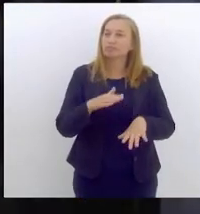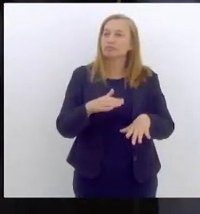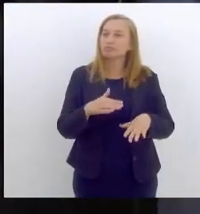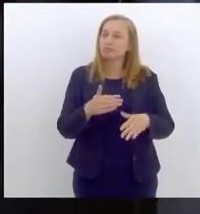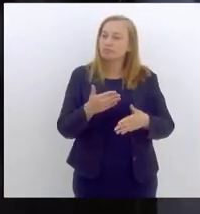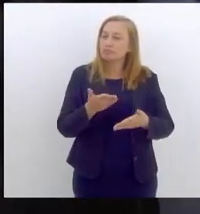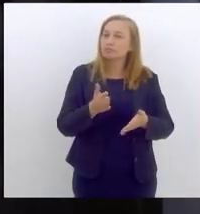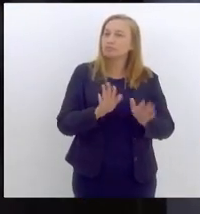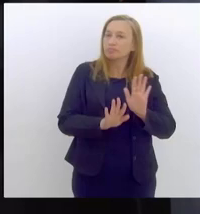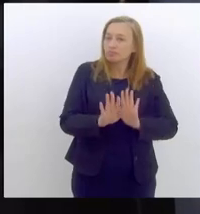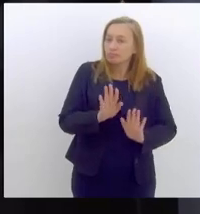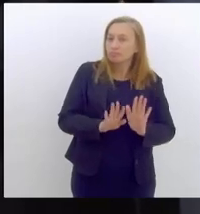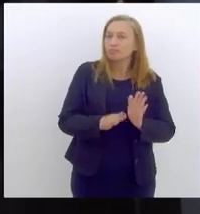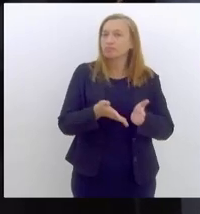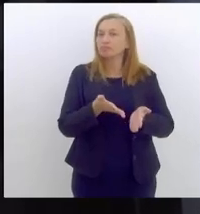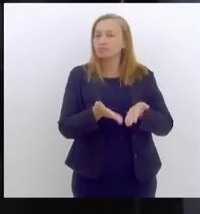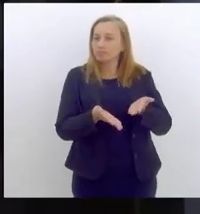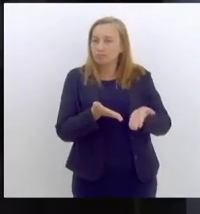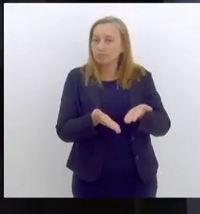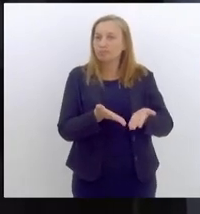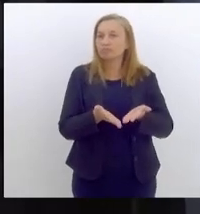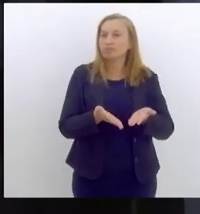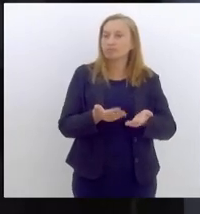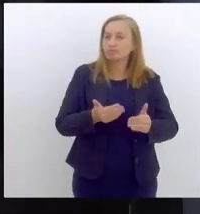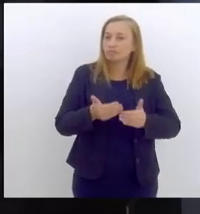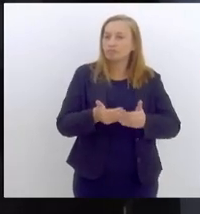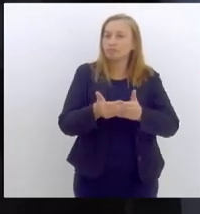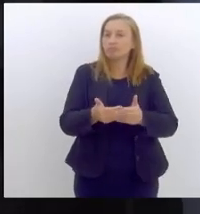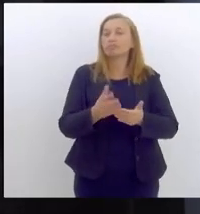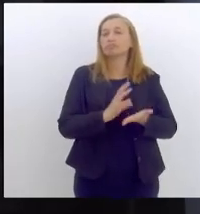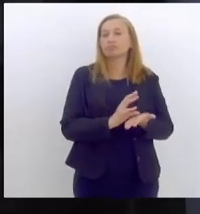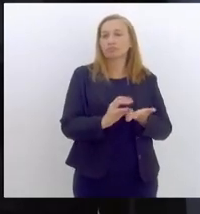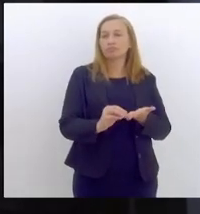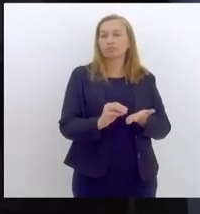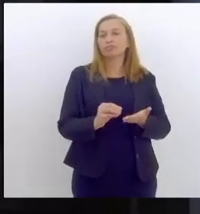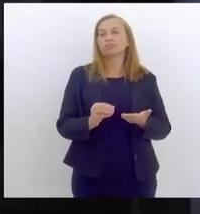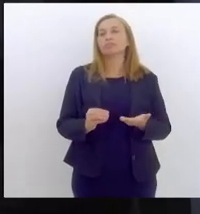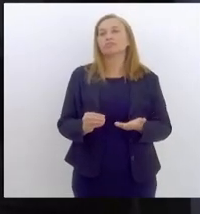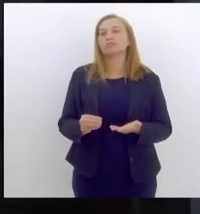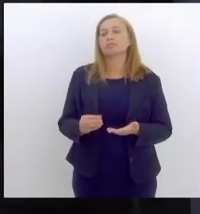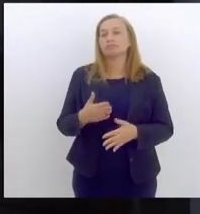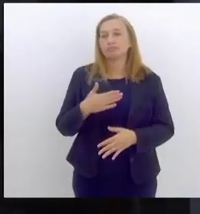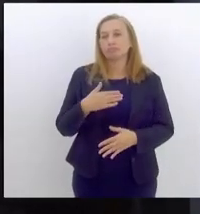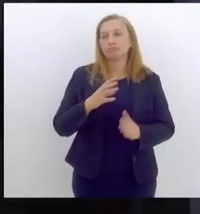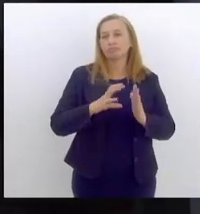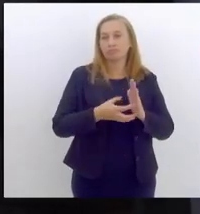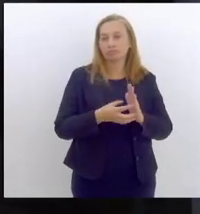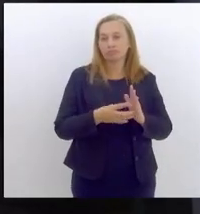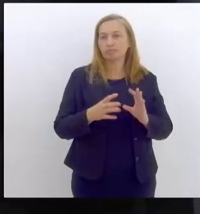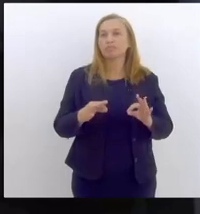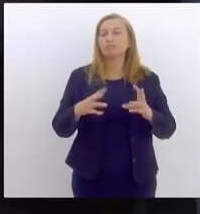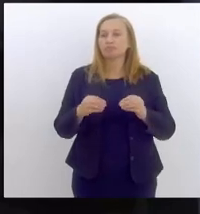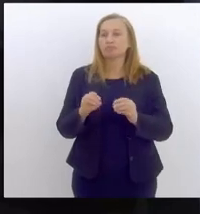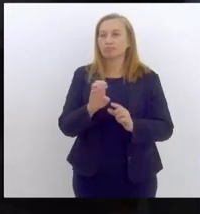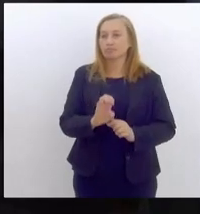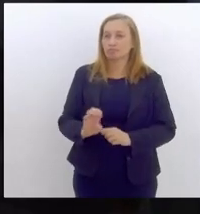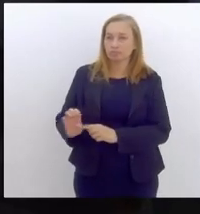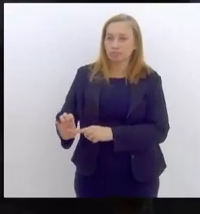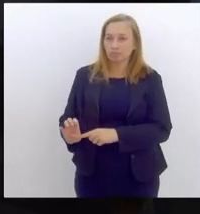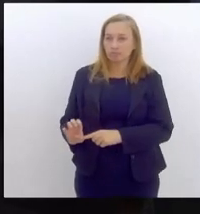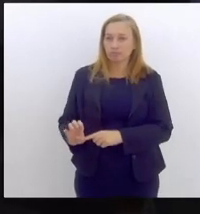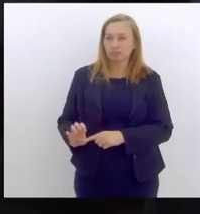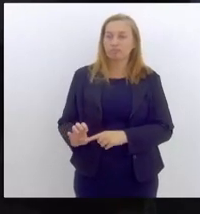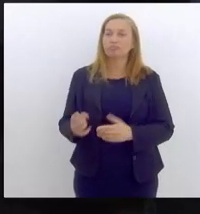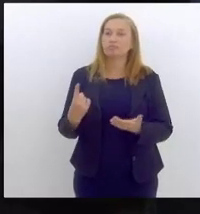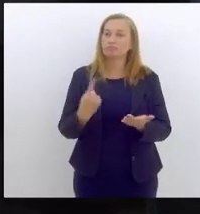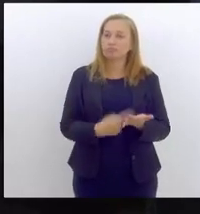mais ampliado, para que a gente possa avançar nas nossas pautas. E assim como para o meu partido e toda a esquerda, nós temos um